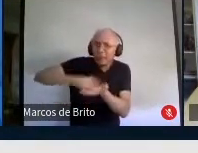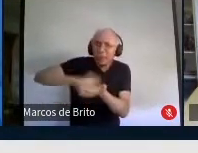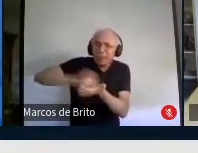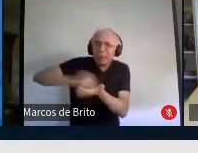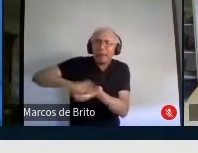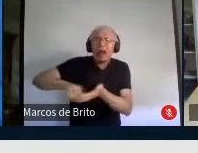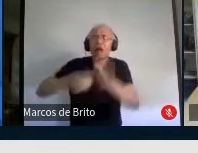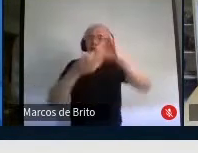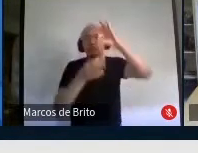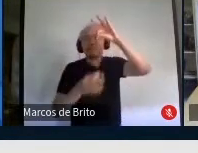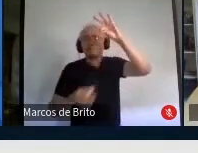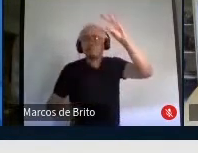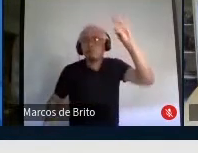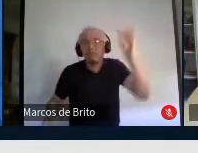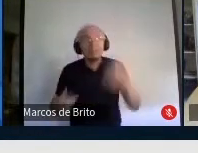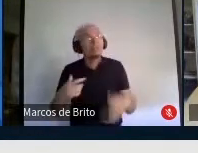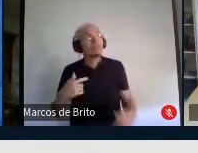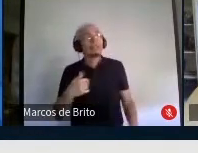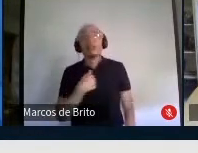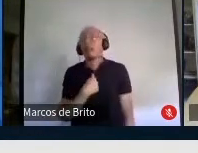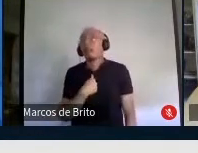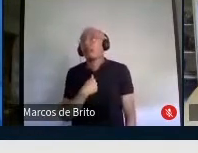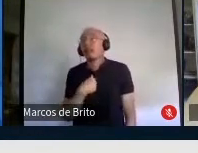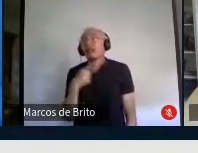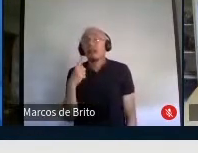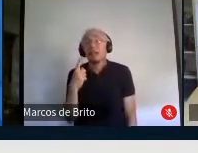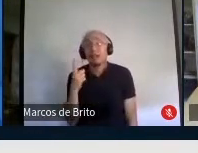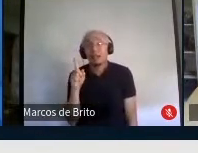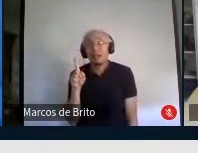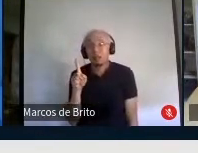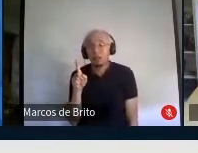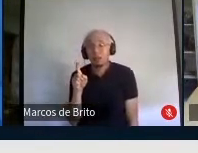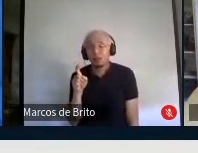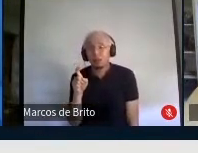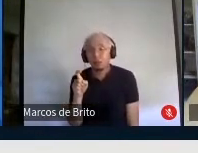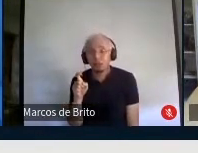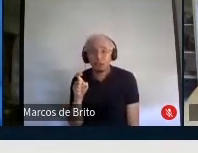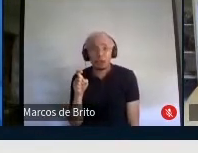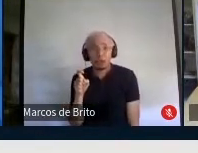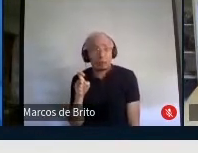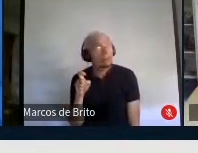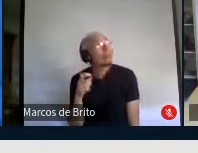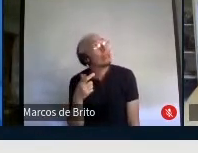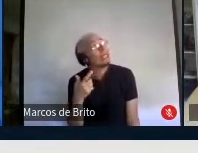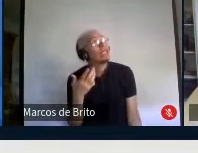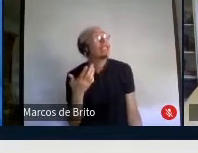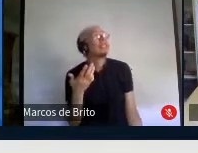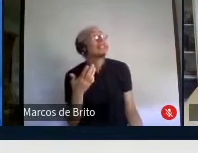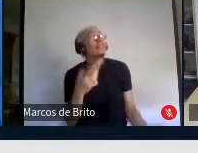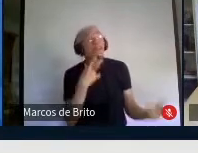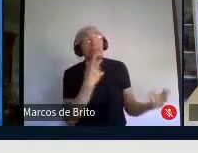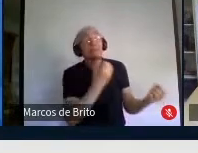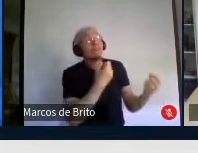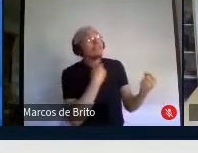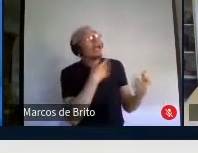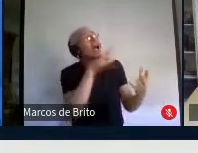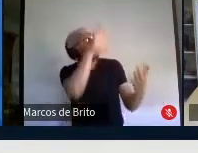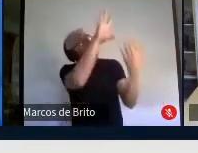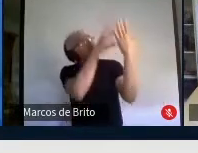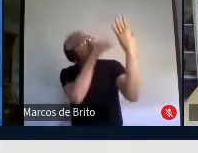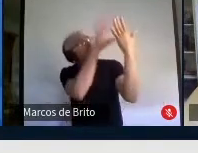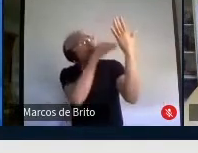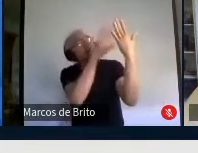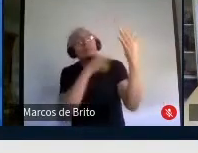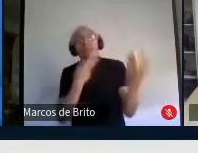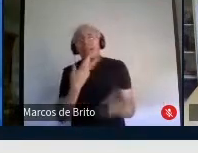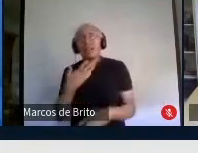assim, sempre se sentindo muito, que tem muito a aprender com ele. Então, assim, depois eu me